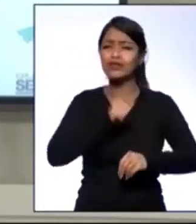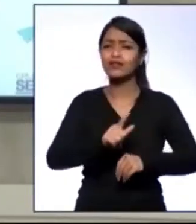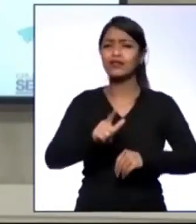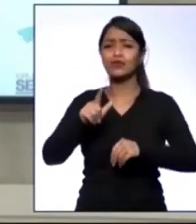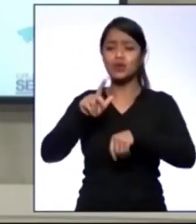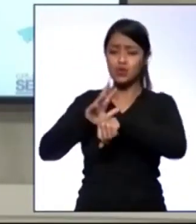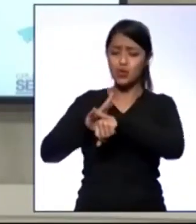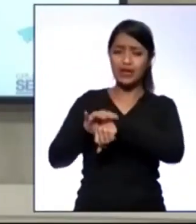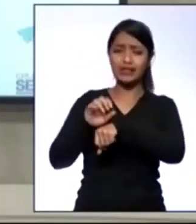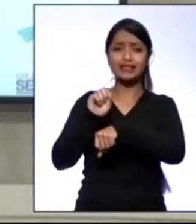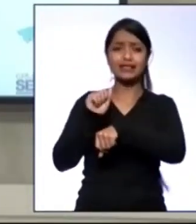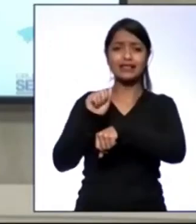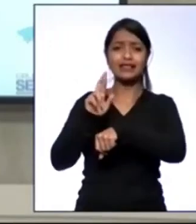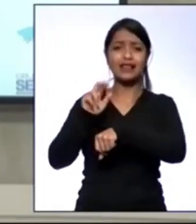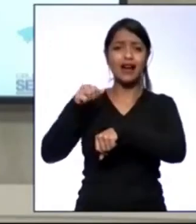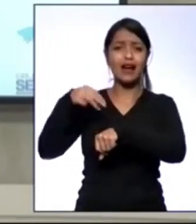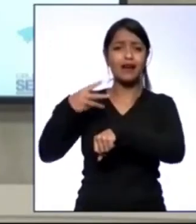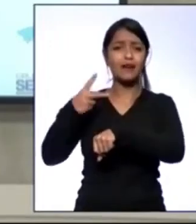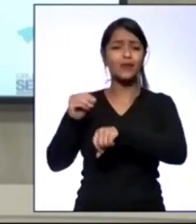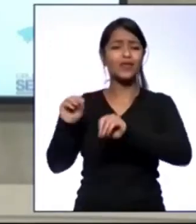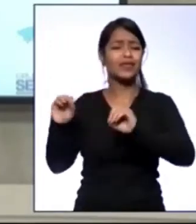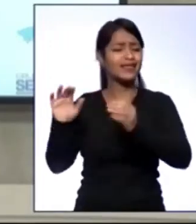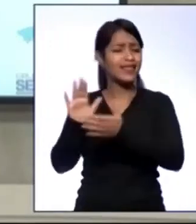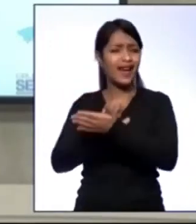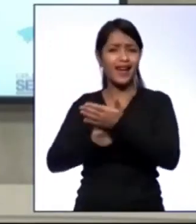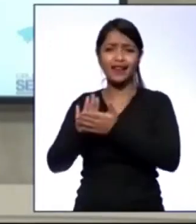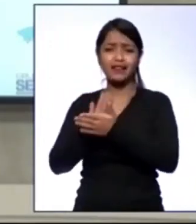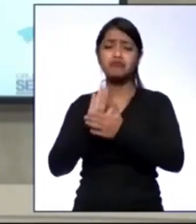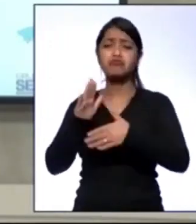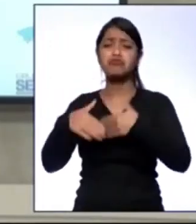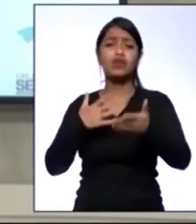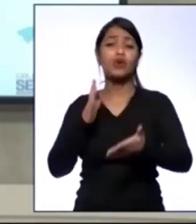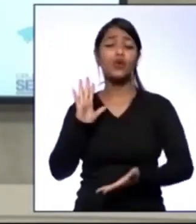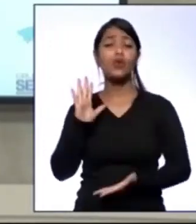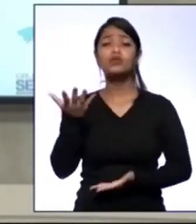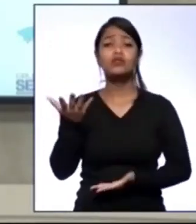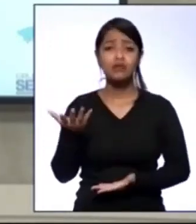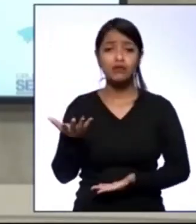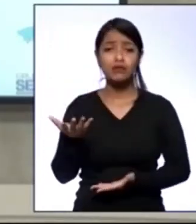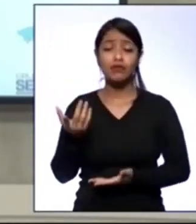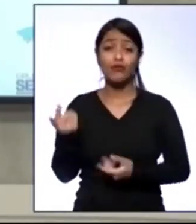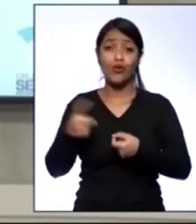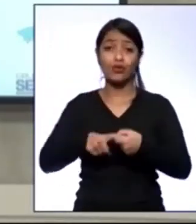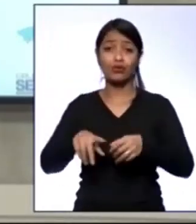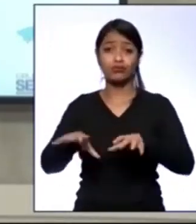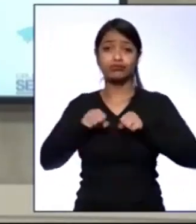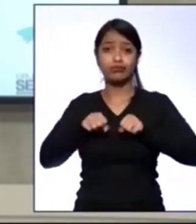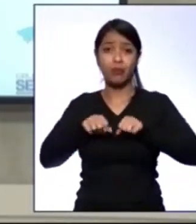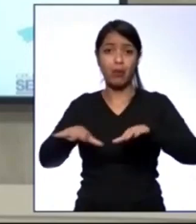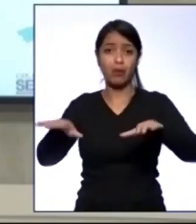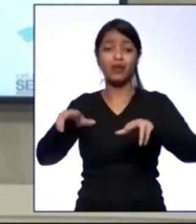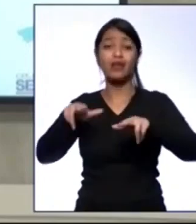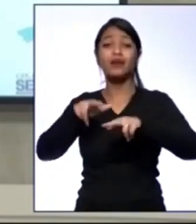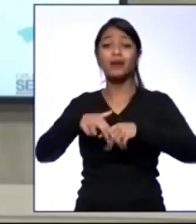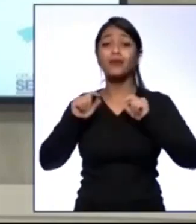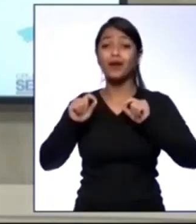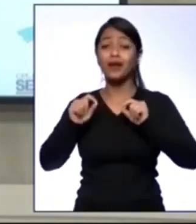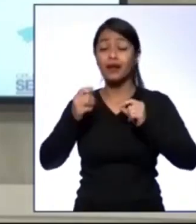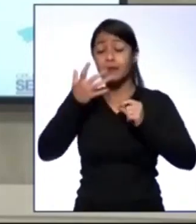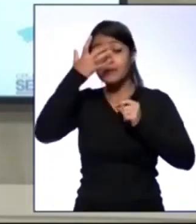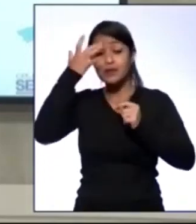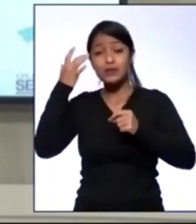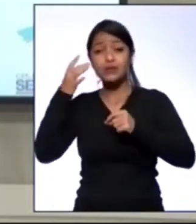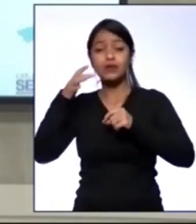por N motivos, voltou. Um dos motivos, diminuíram a busca pela vacina do sarampo. As pessoas